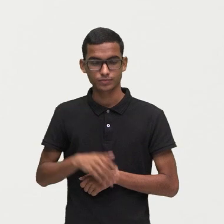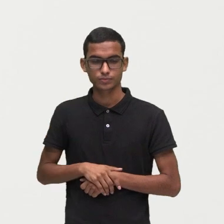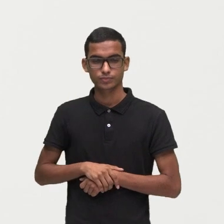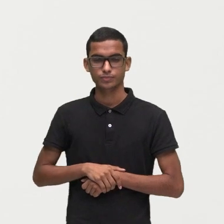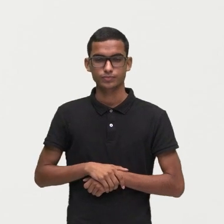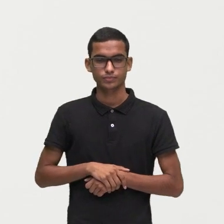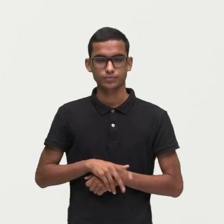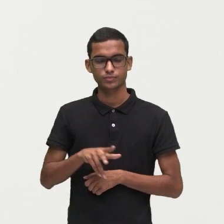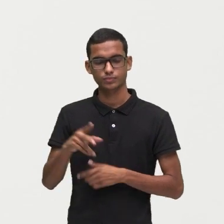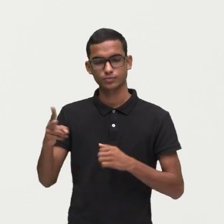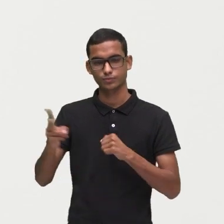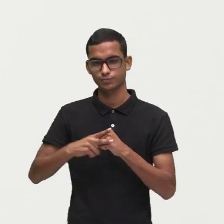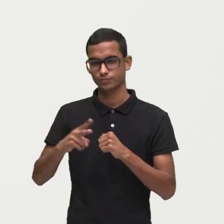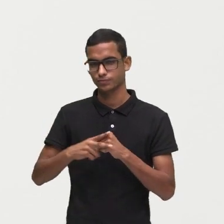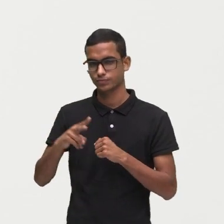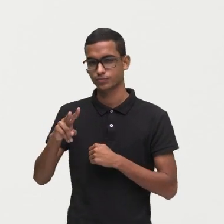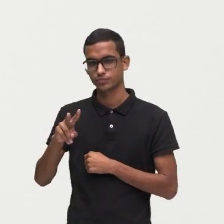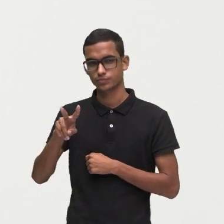verbo ir, ele está no